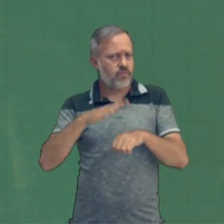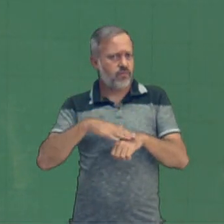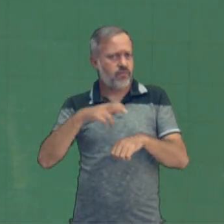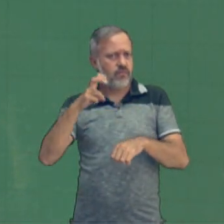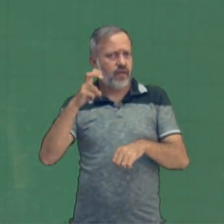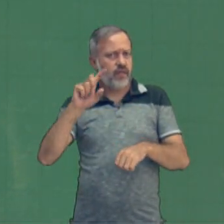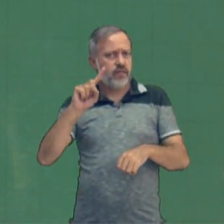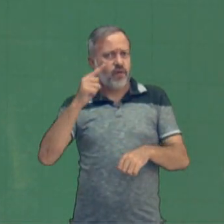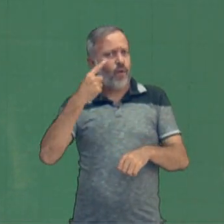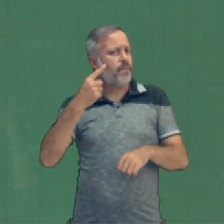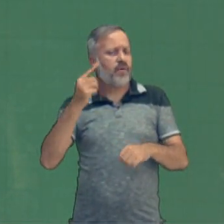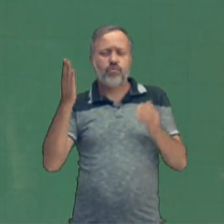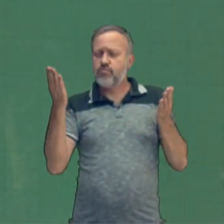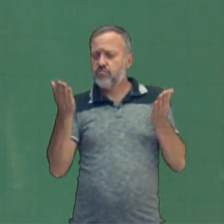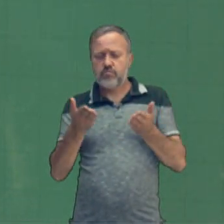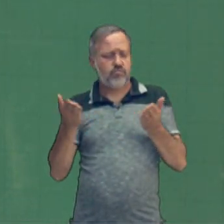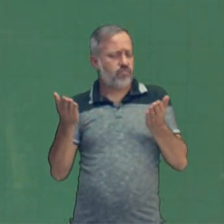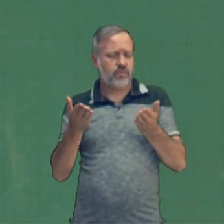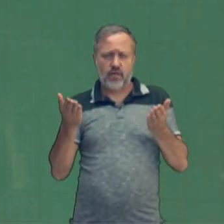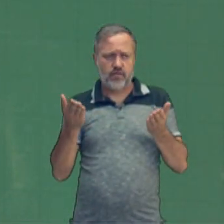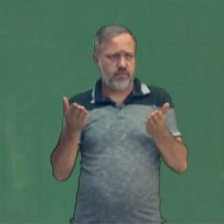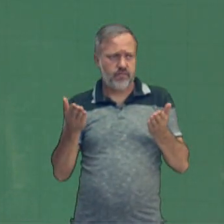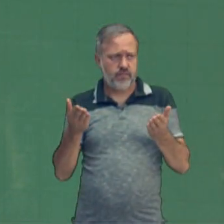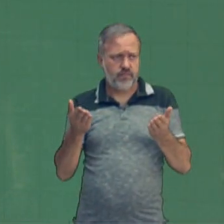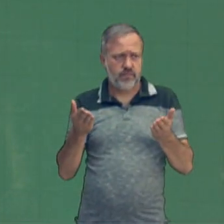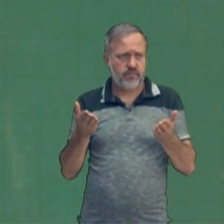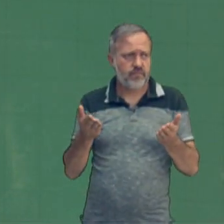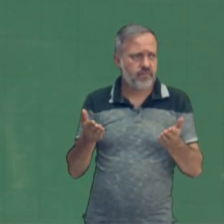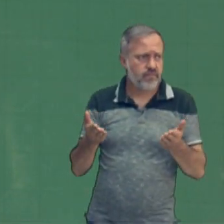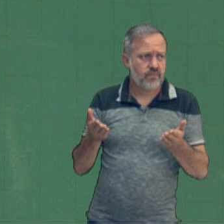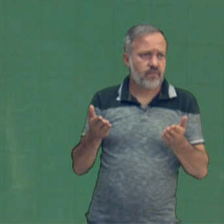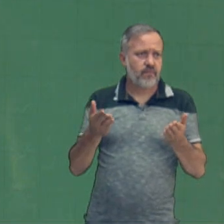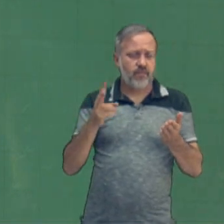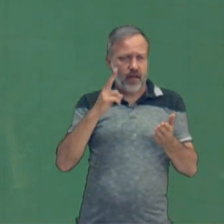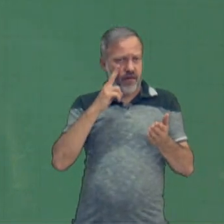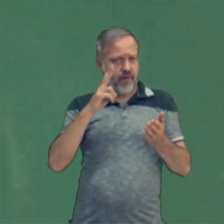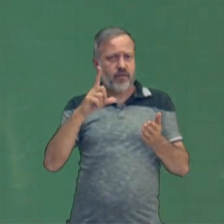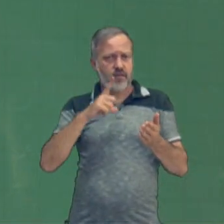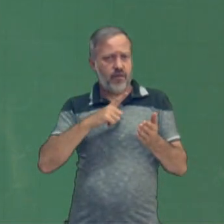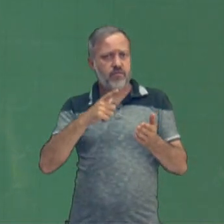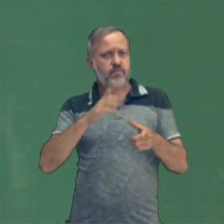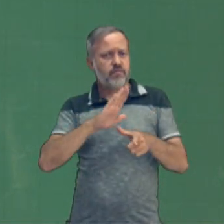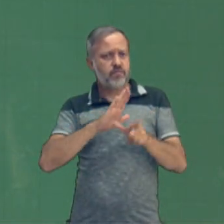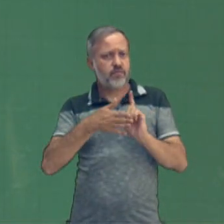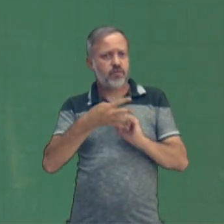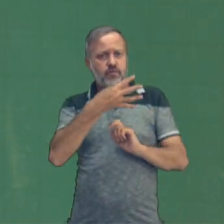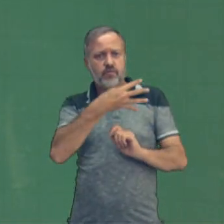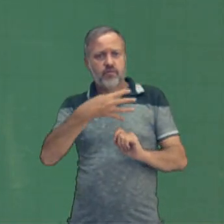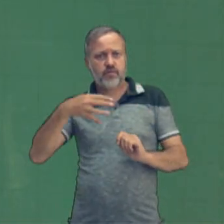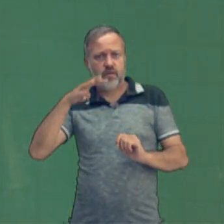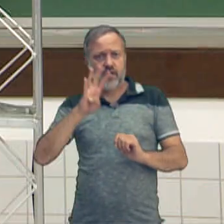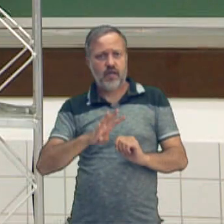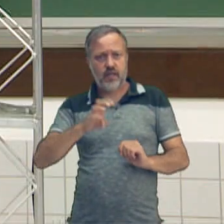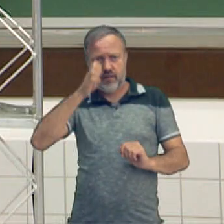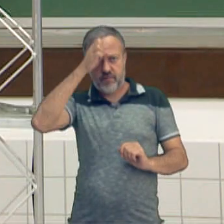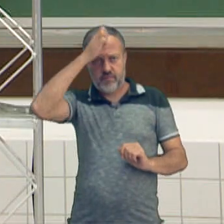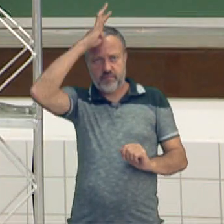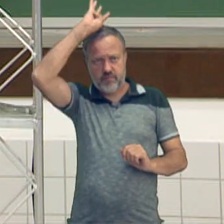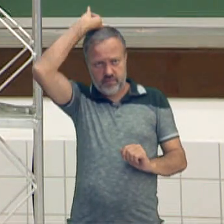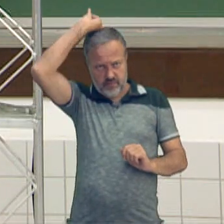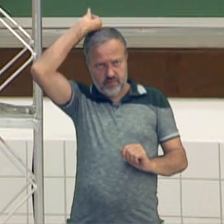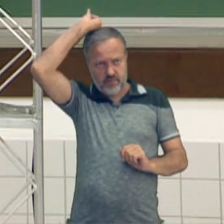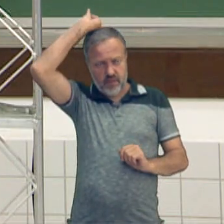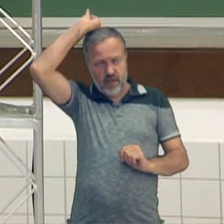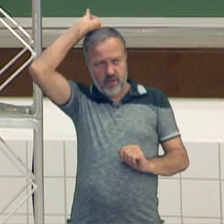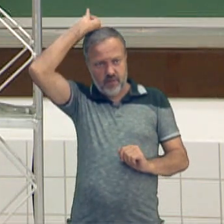calendário juliano criado aqui antes de Cristo, 400 mais ou menos antes de Cristo, mas ele tinha um erro,